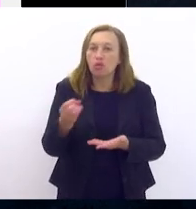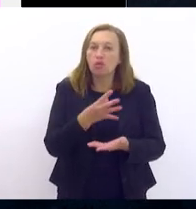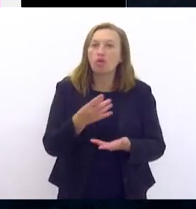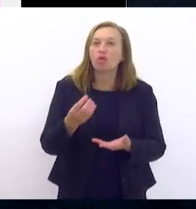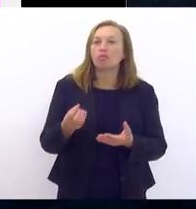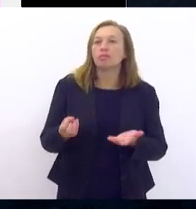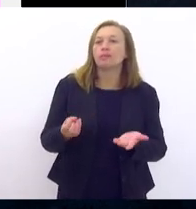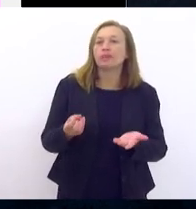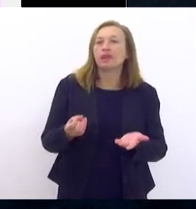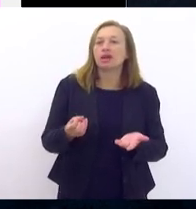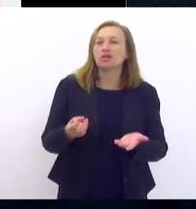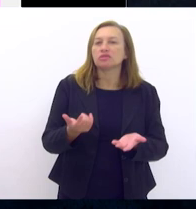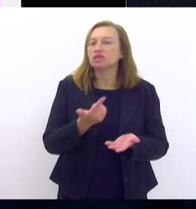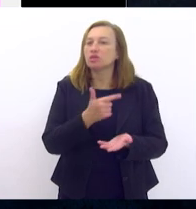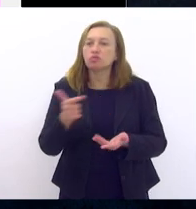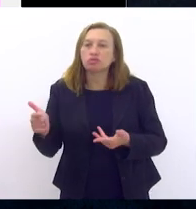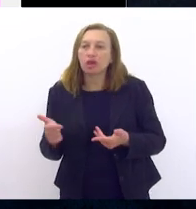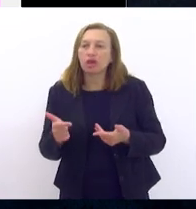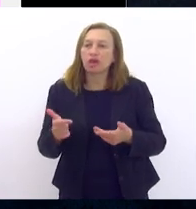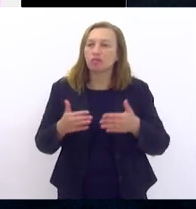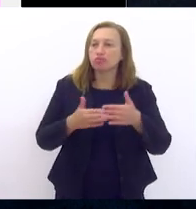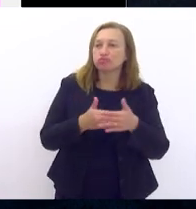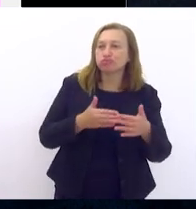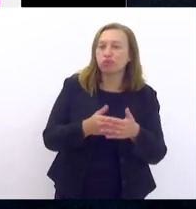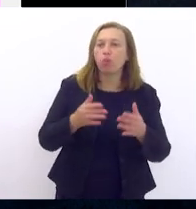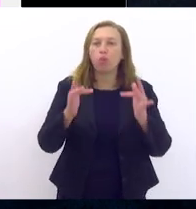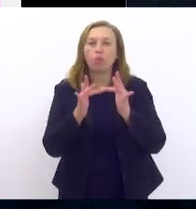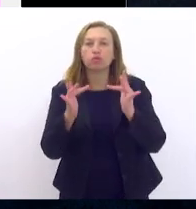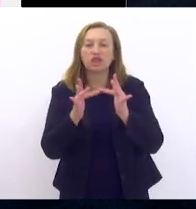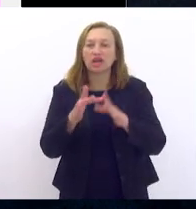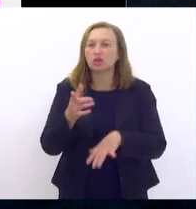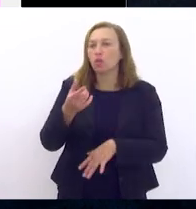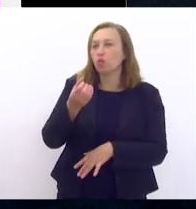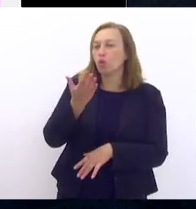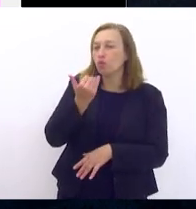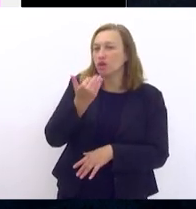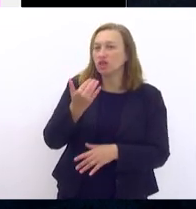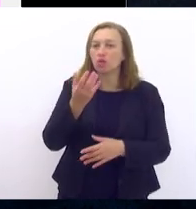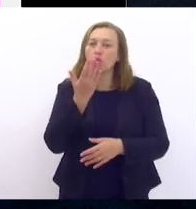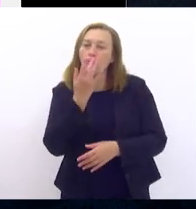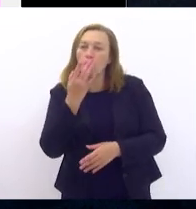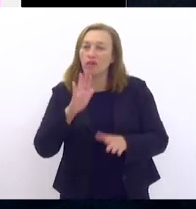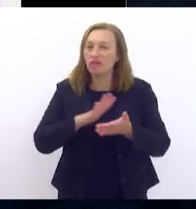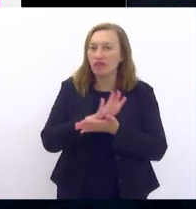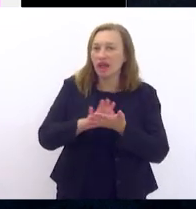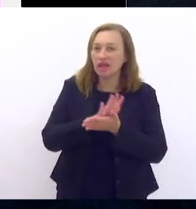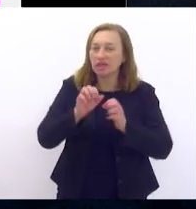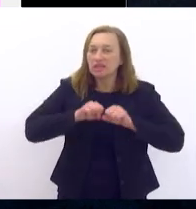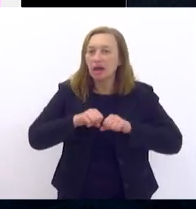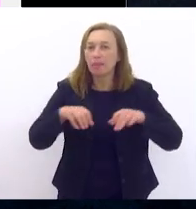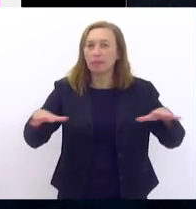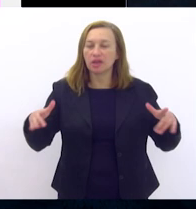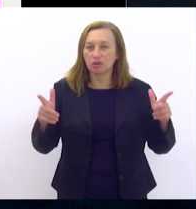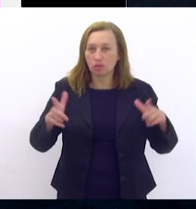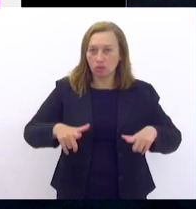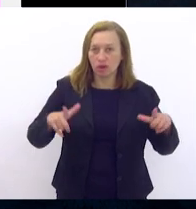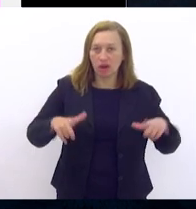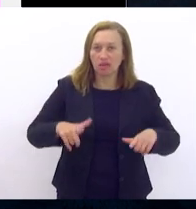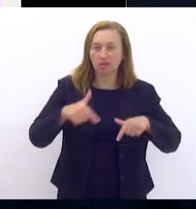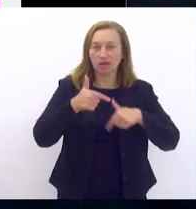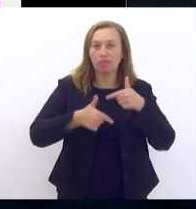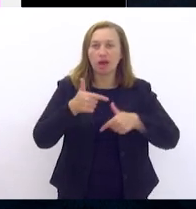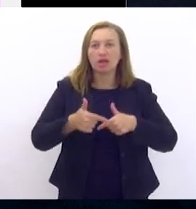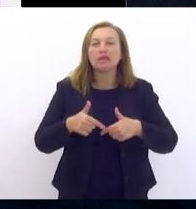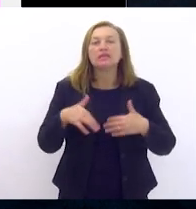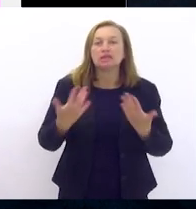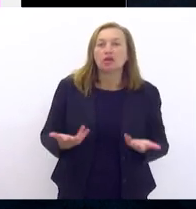você não tem restrição nem para contato com alimento nem questão de cor então isso amplia a cadeia então do ponto